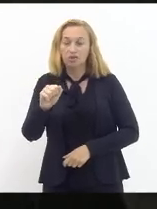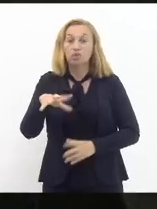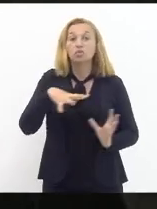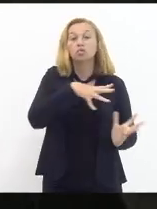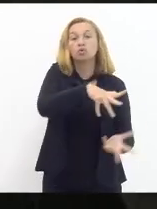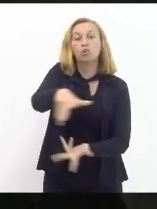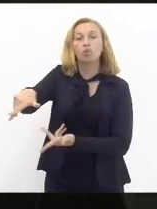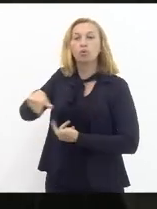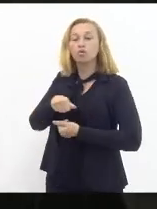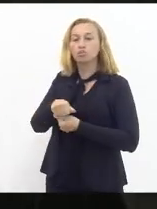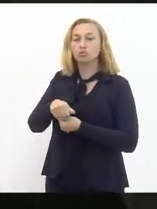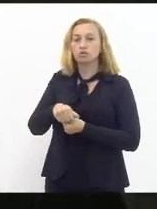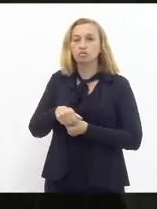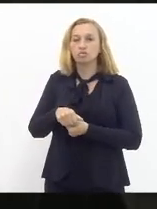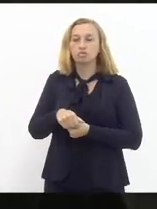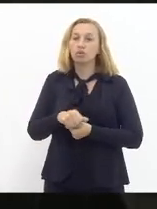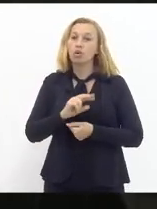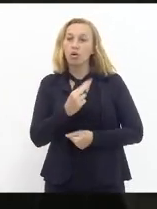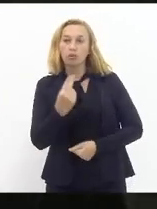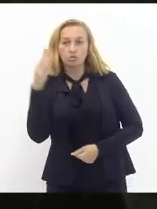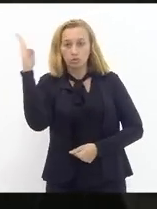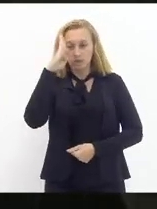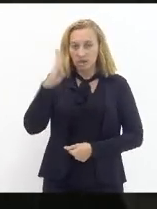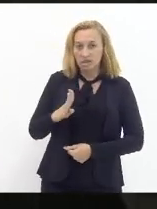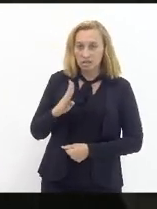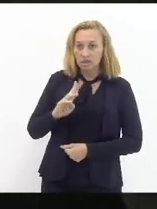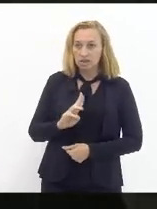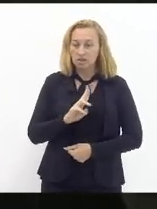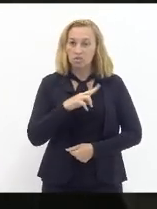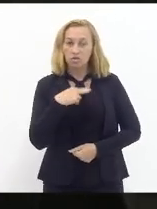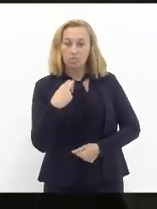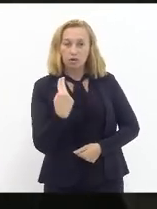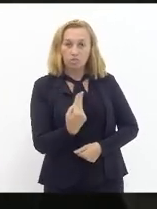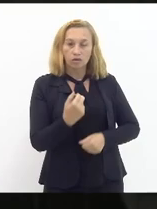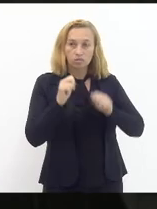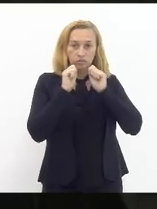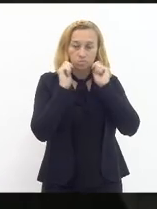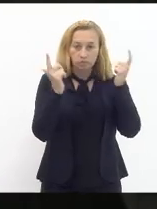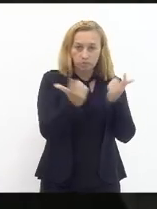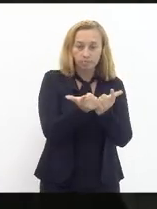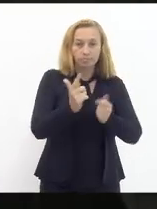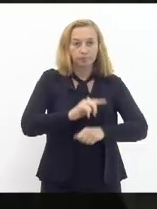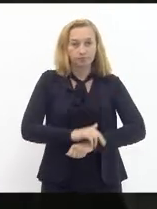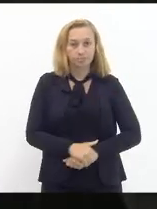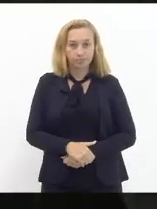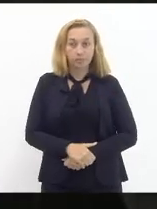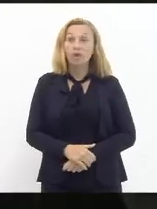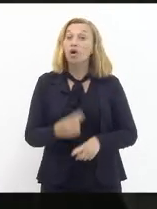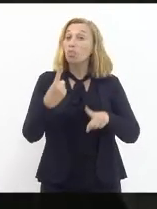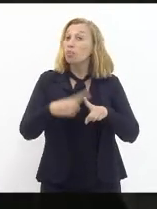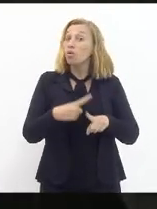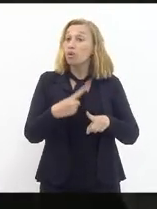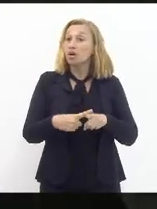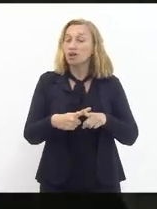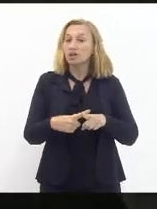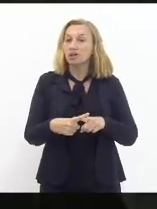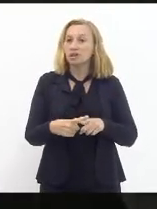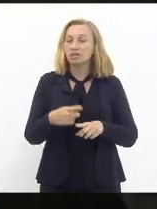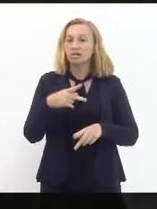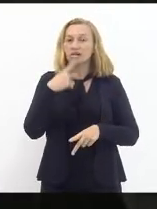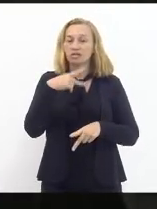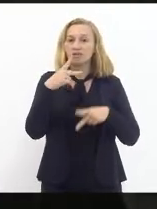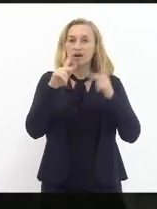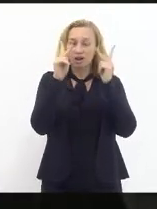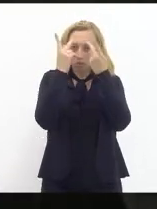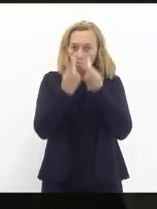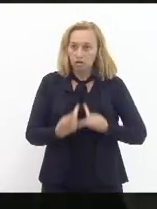do Brasil e da nossa Assembleia Legislativa? Porque o discurso humanitário tem